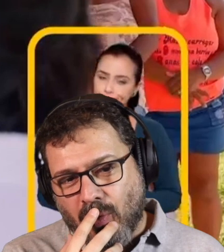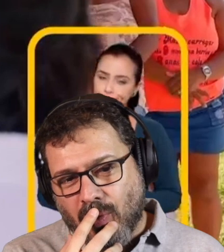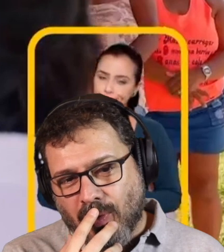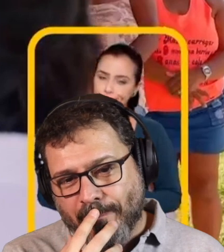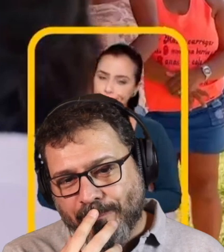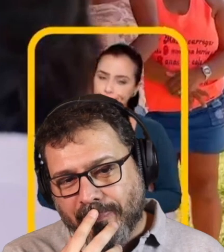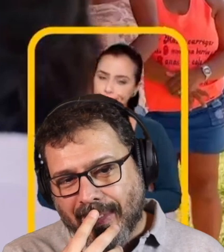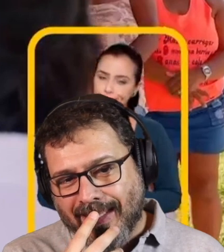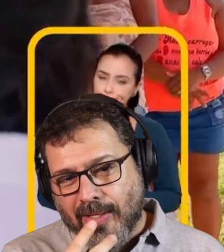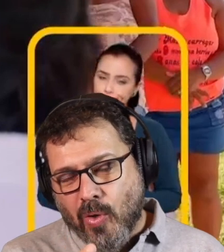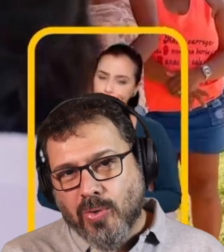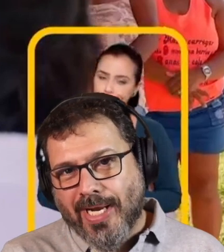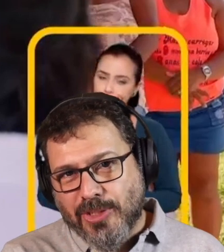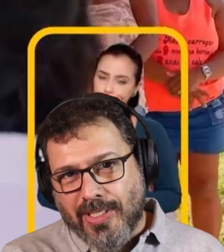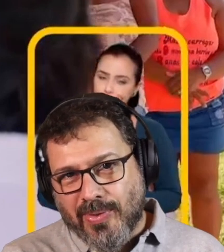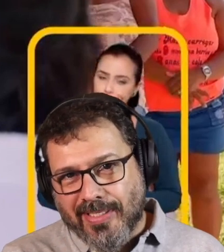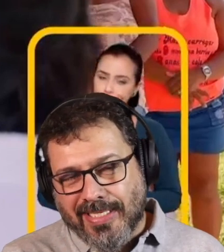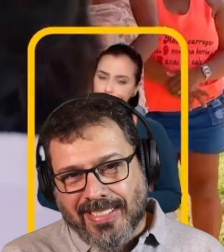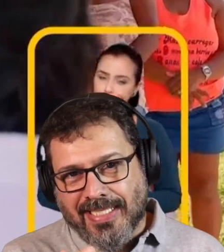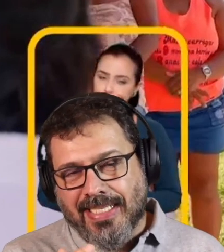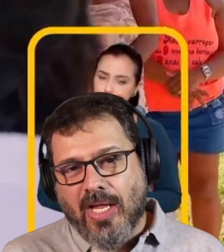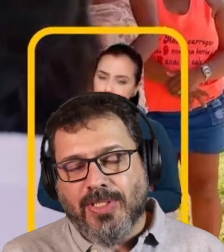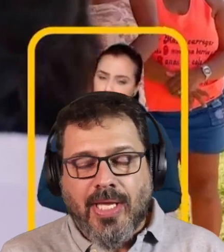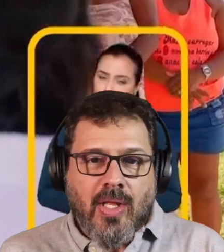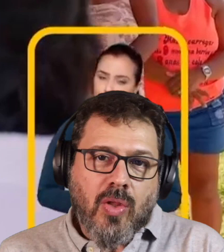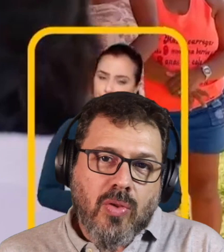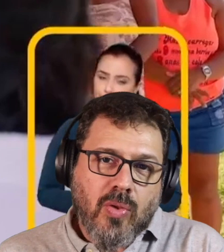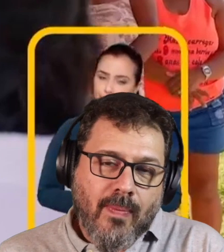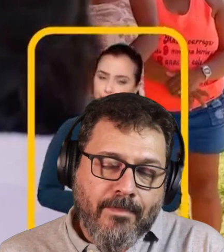Desculpa o trocadilho acidental, mas